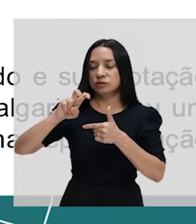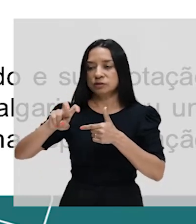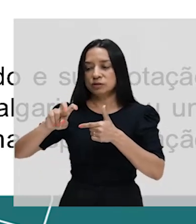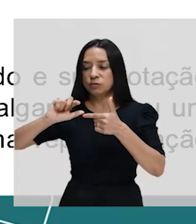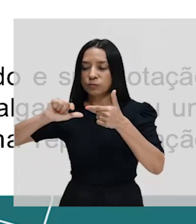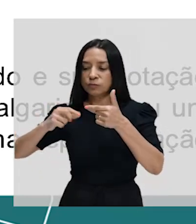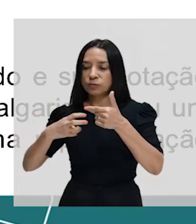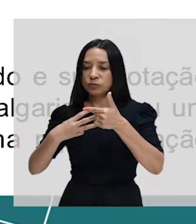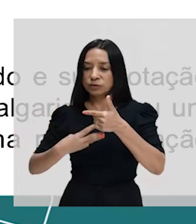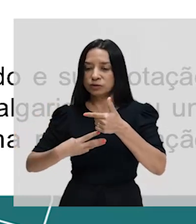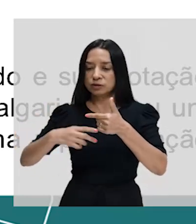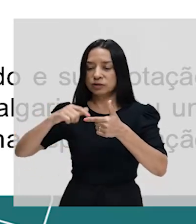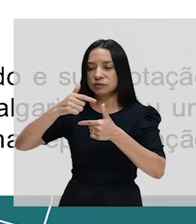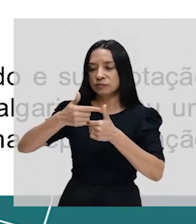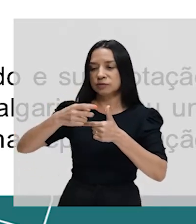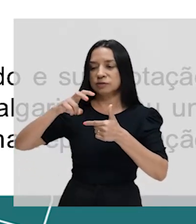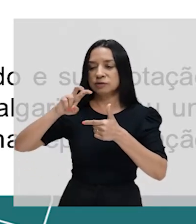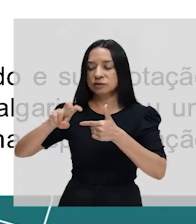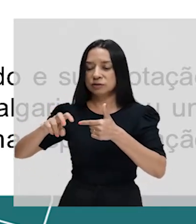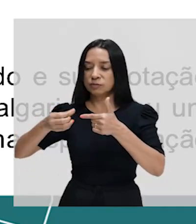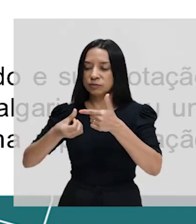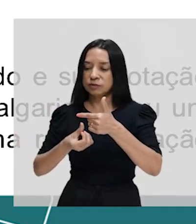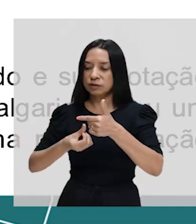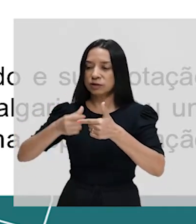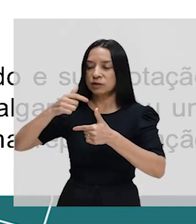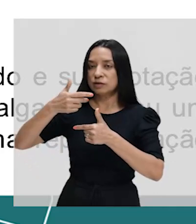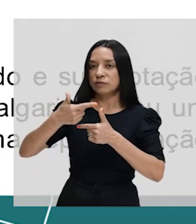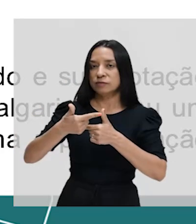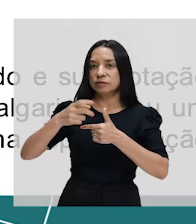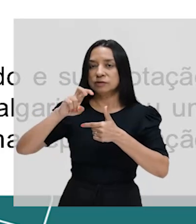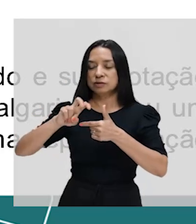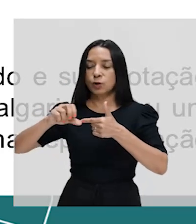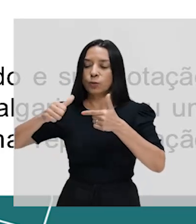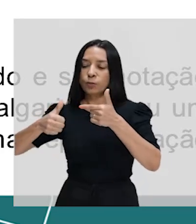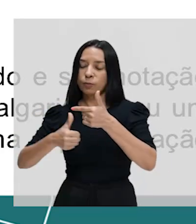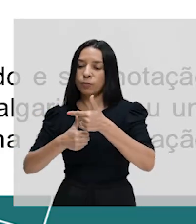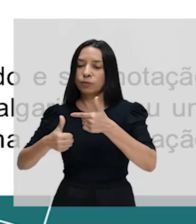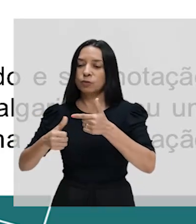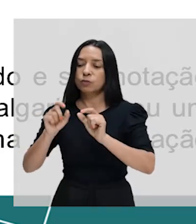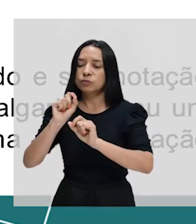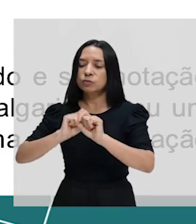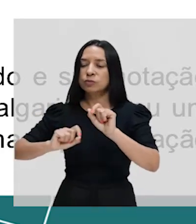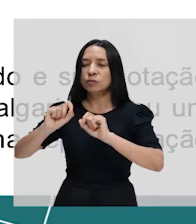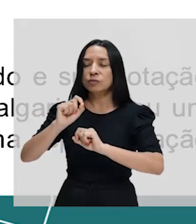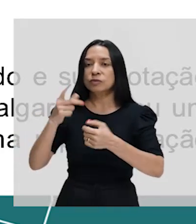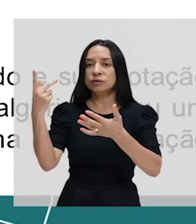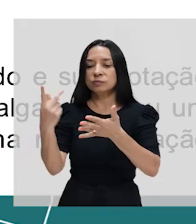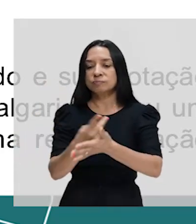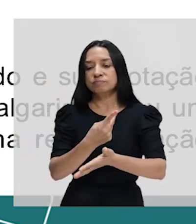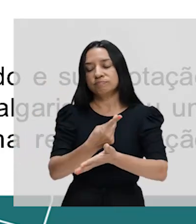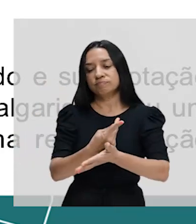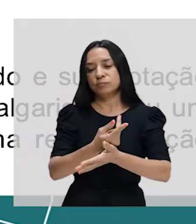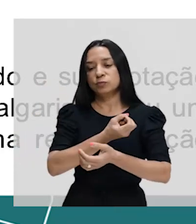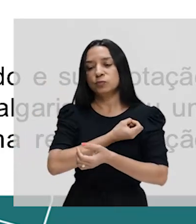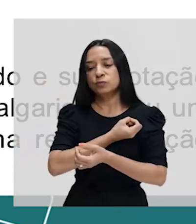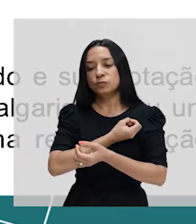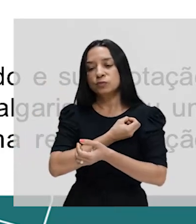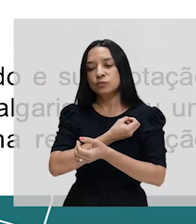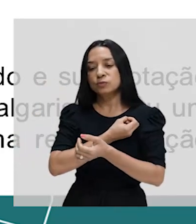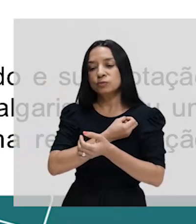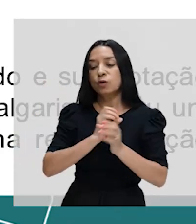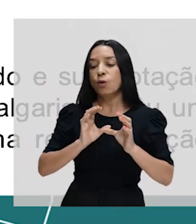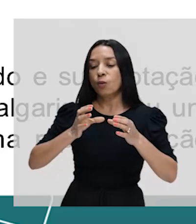3, 25 por 6, 25 por 11, né, o que é que está acontecendo? Né? Um algarismo ou um grupo